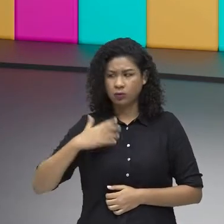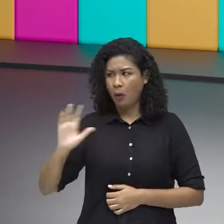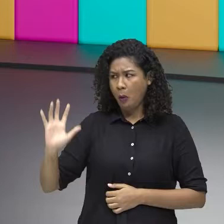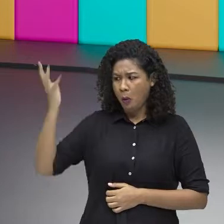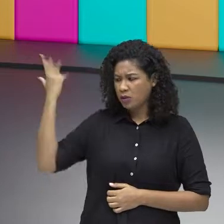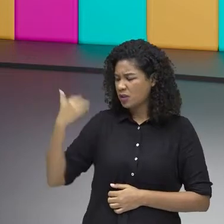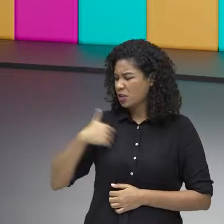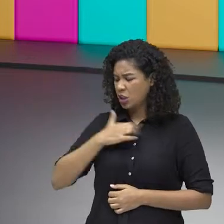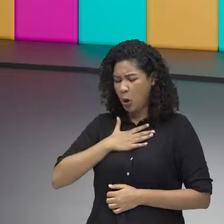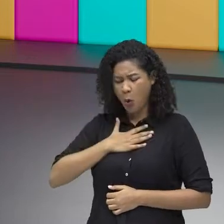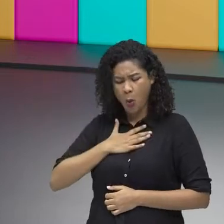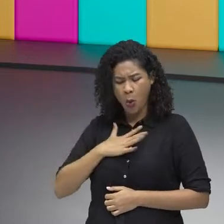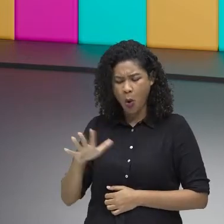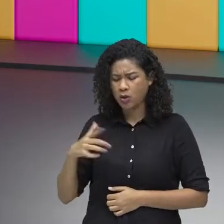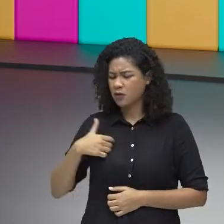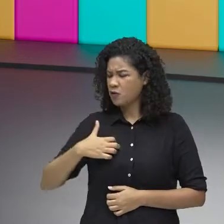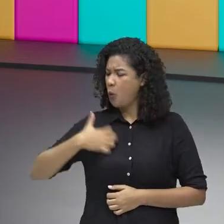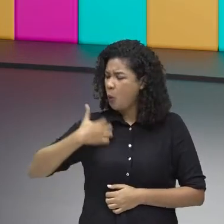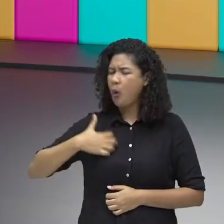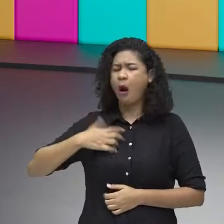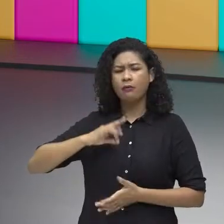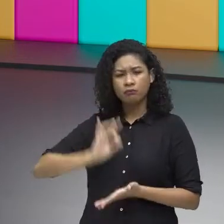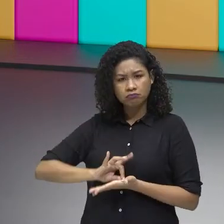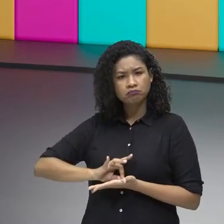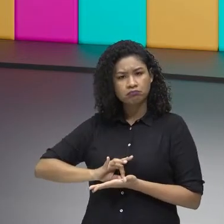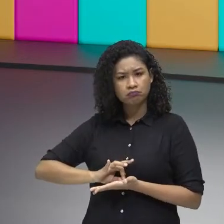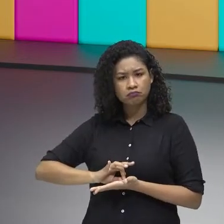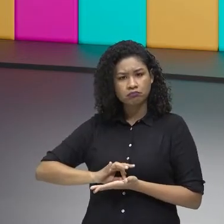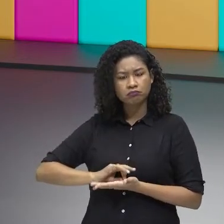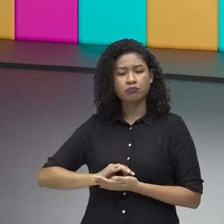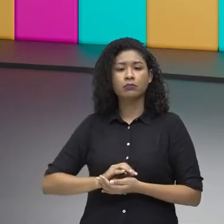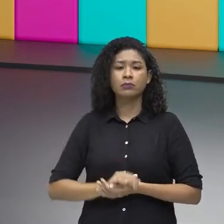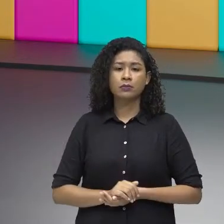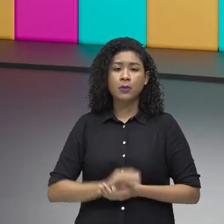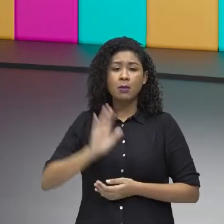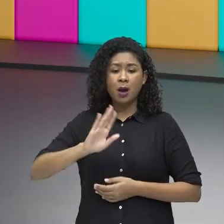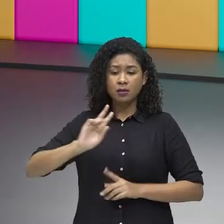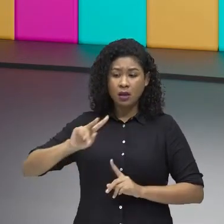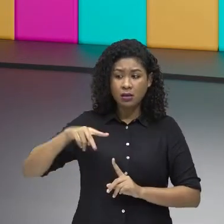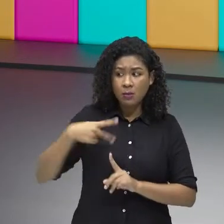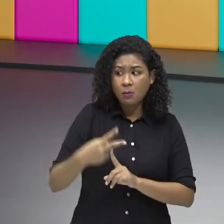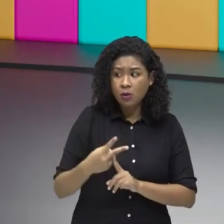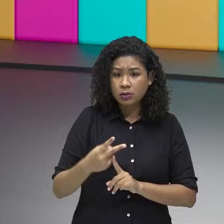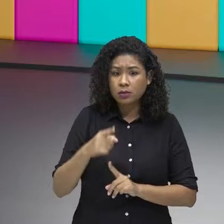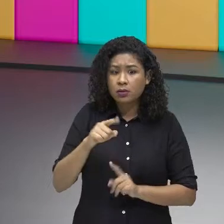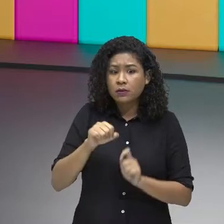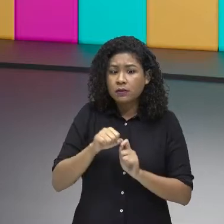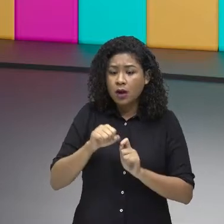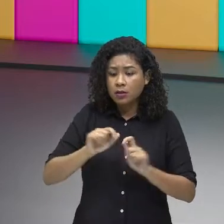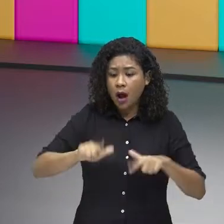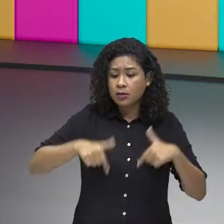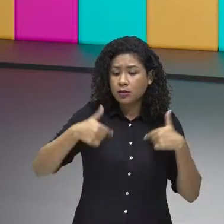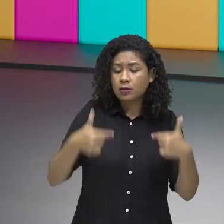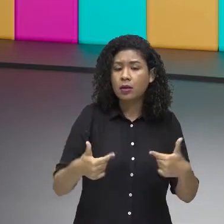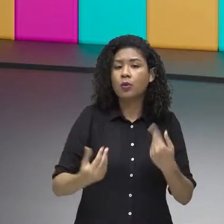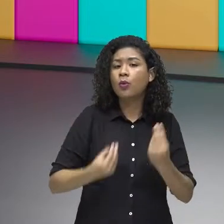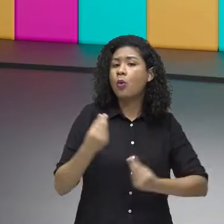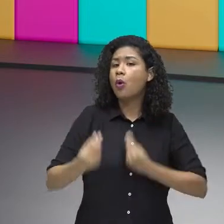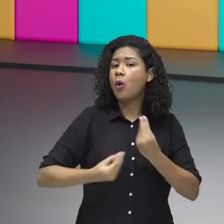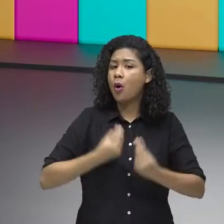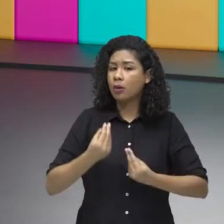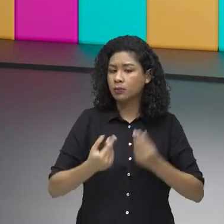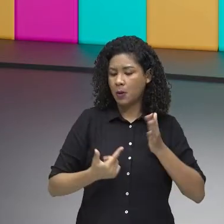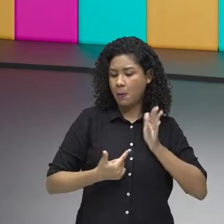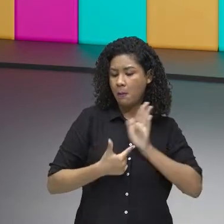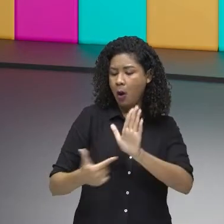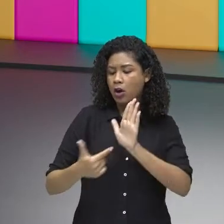não gostei, fiquei com raiva. Como é que você reage? Como é que você expressa esse